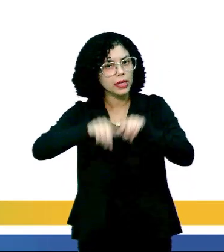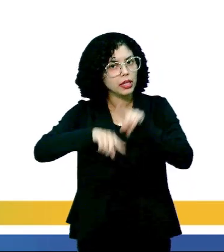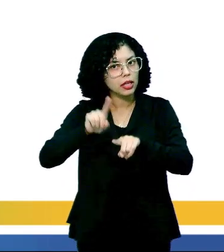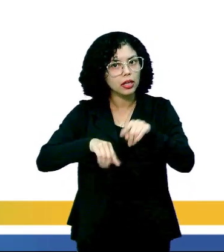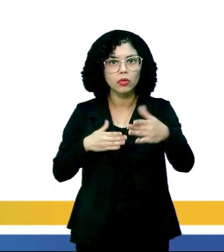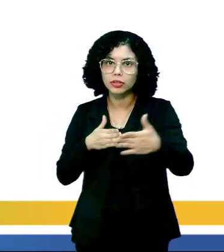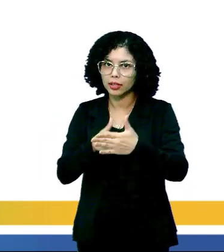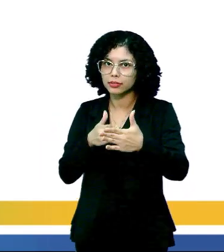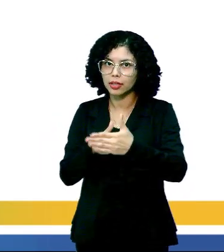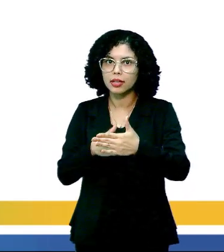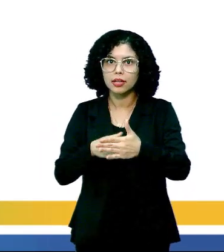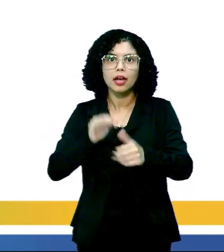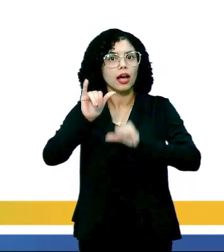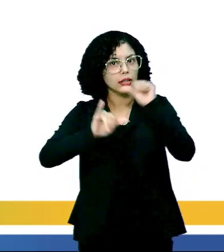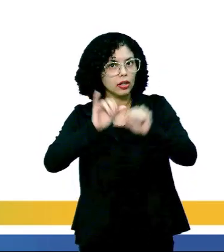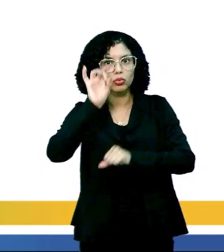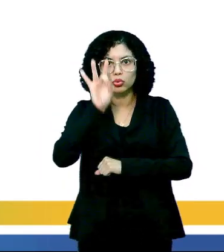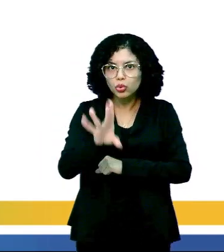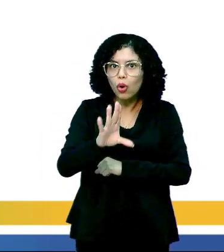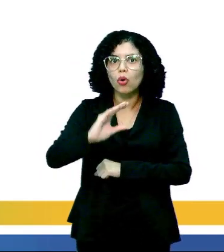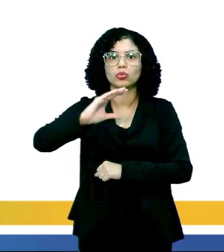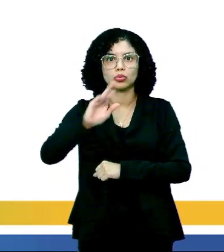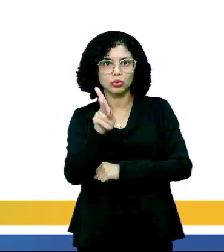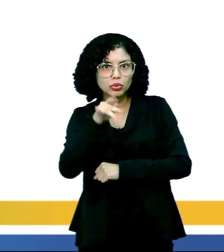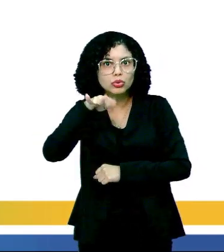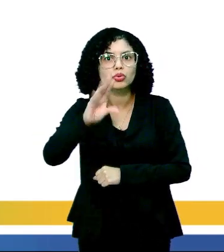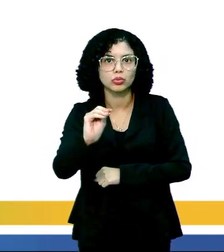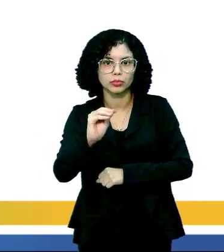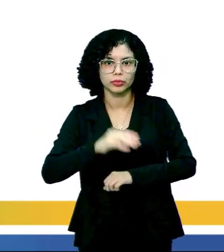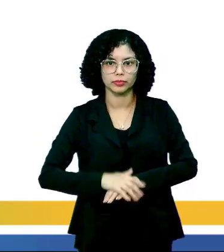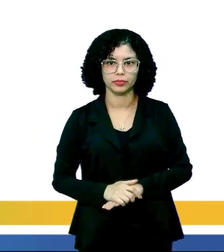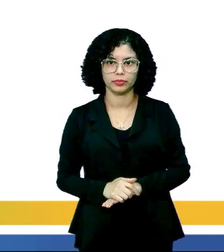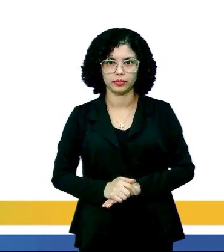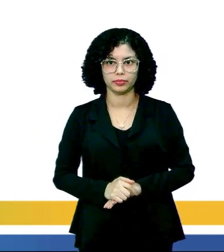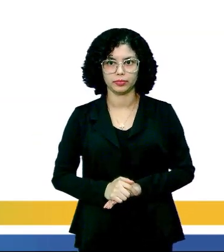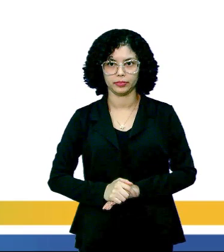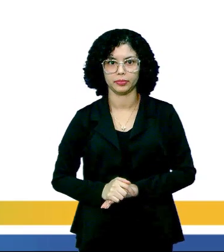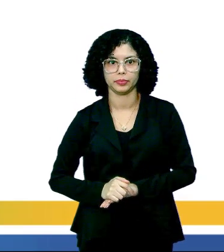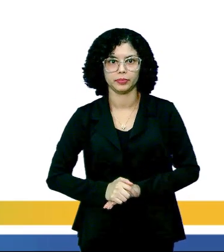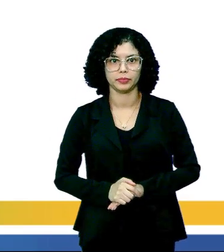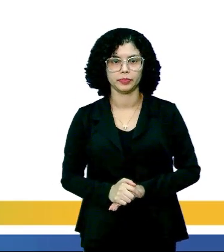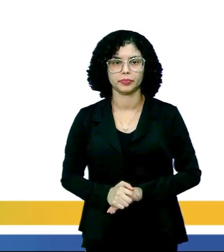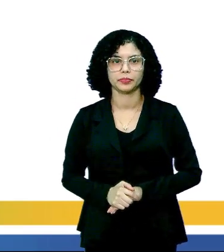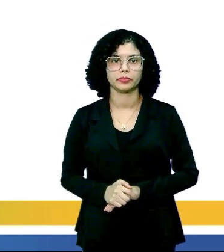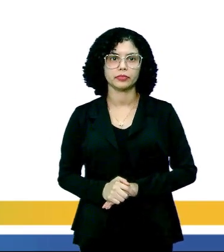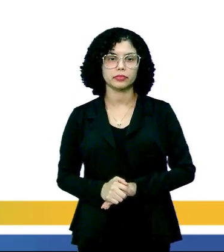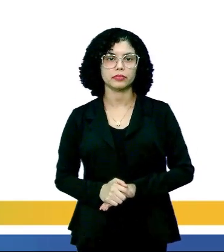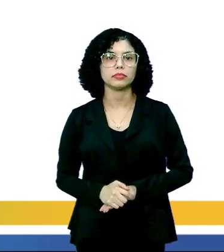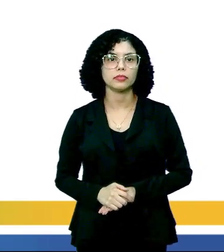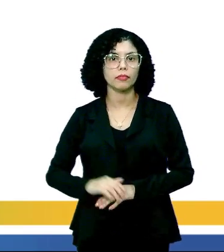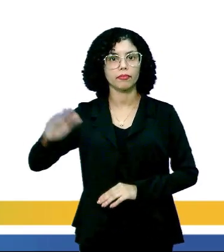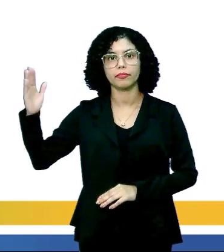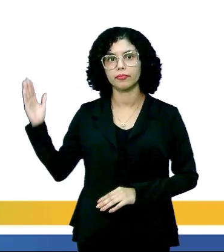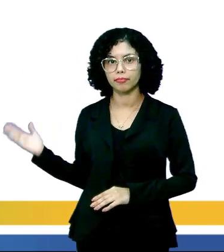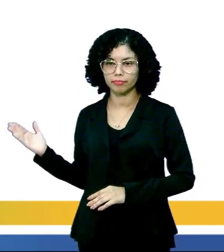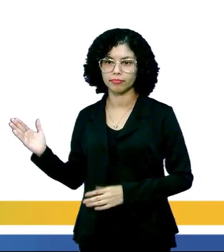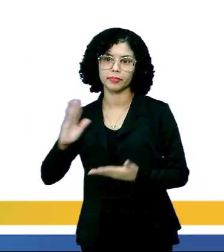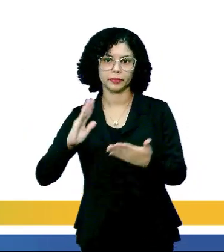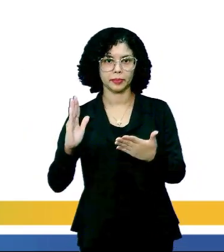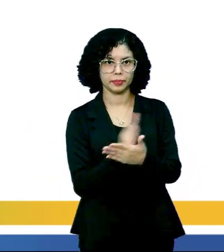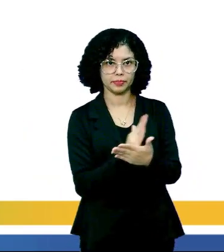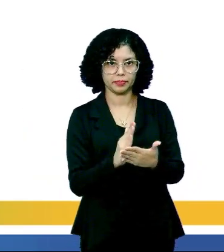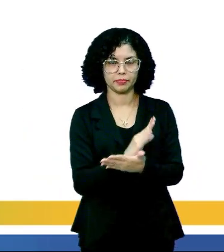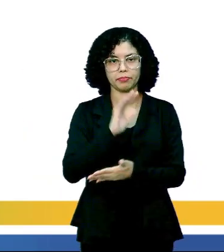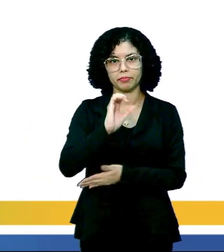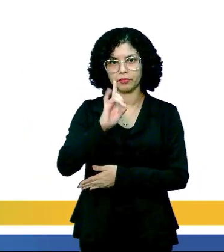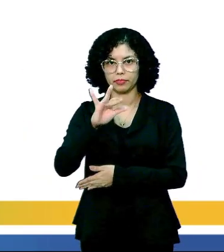reter radiação, lembra do chumbo, tudo bem? Então, vamos seguir. Olha só. Nós temos aí alguns acidentes, né, que